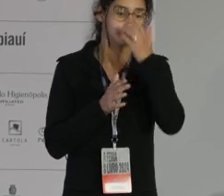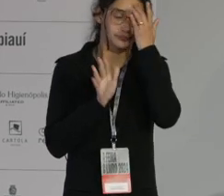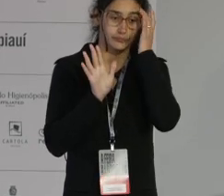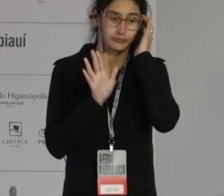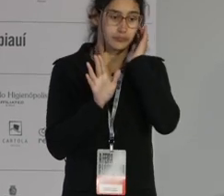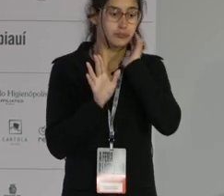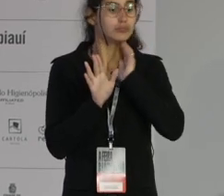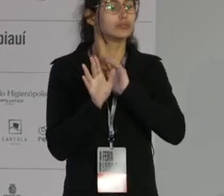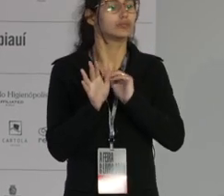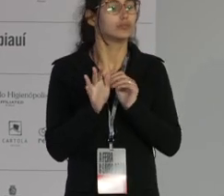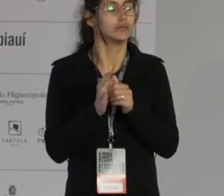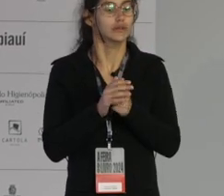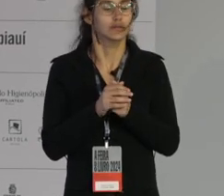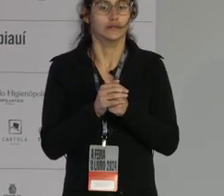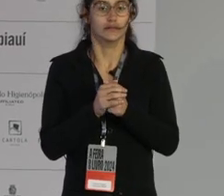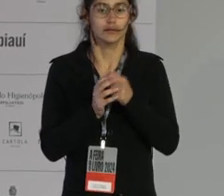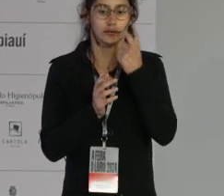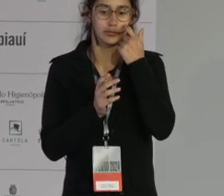Mas.